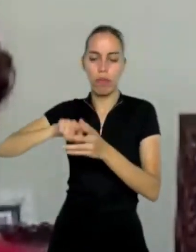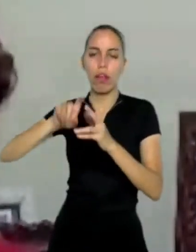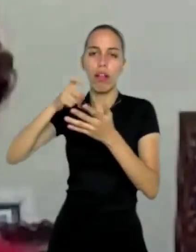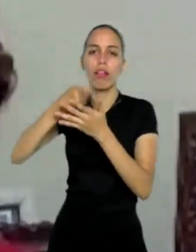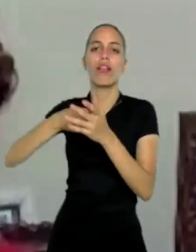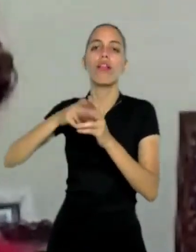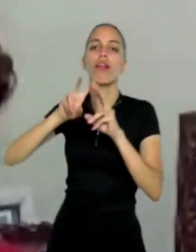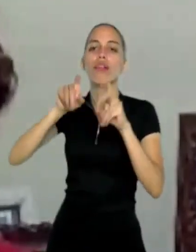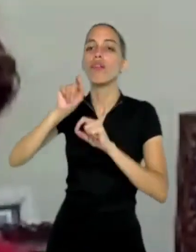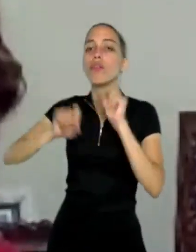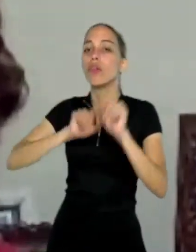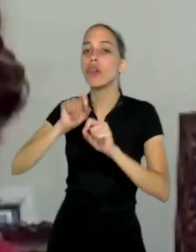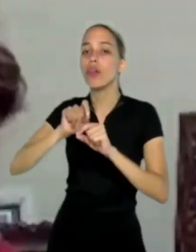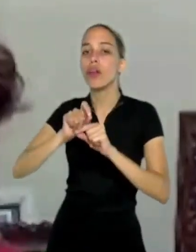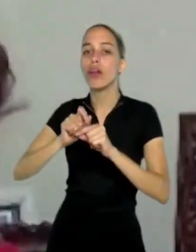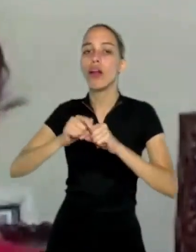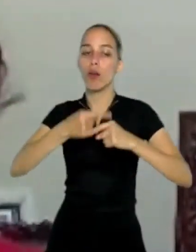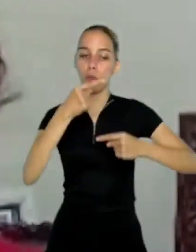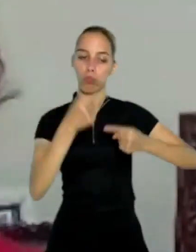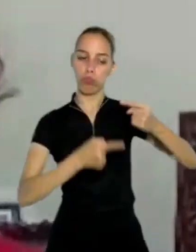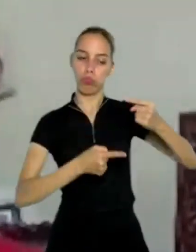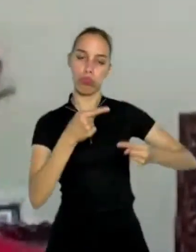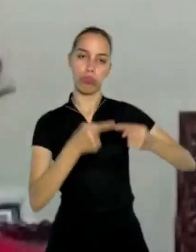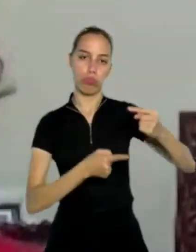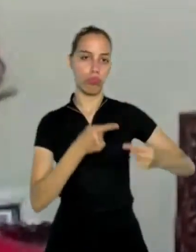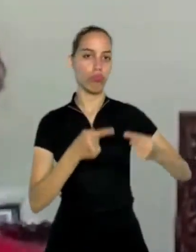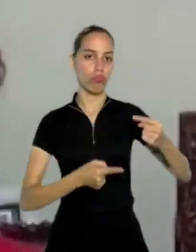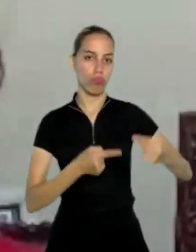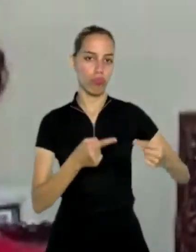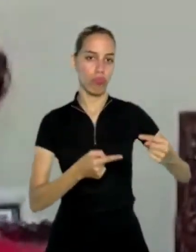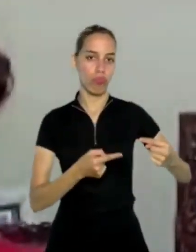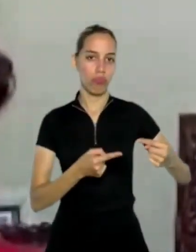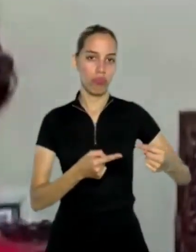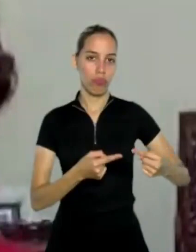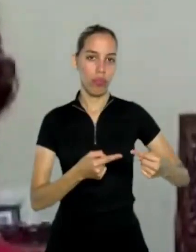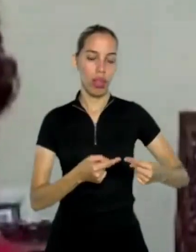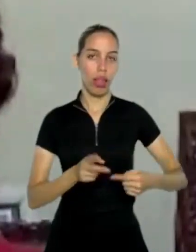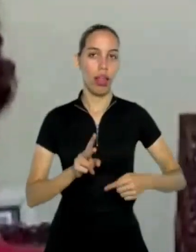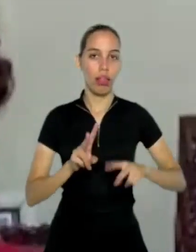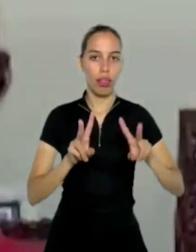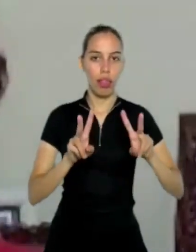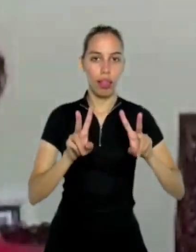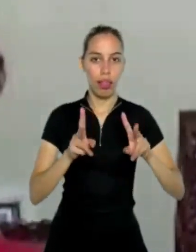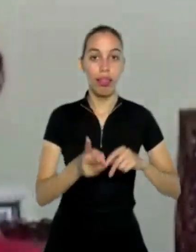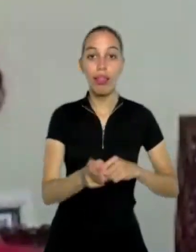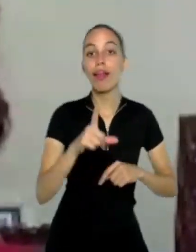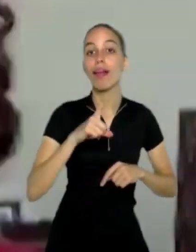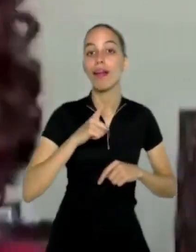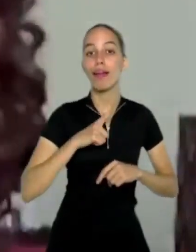fazer crônicas políticas e tal. E aí sempre tinha as polêmicas, né?